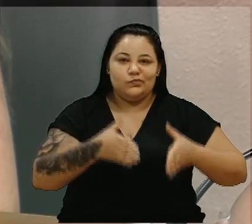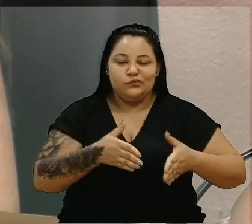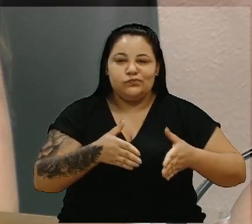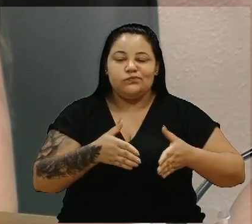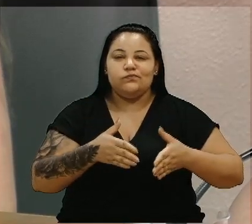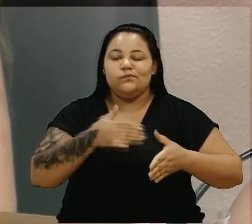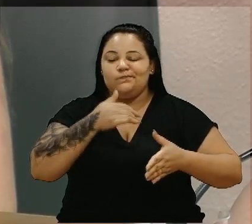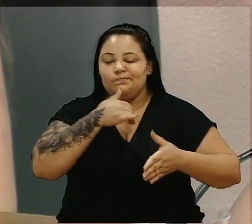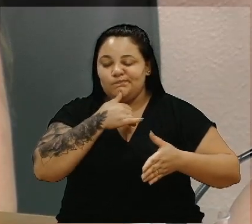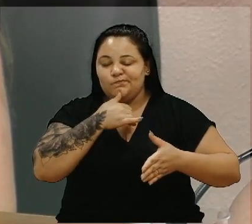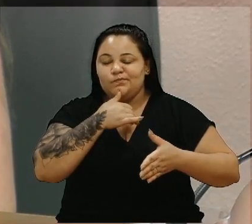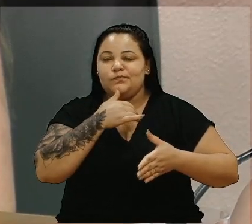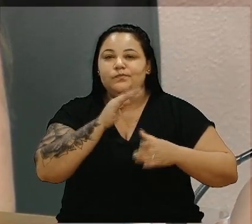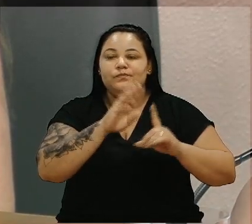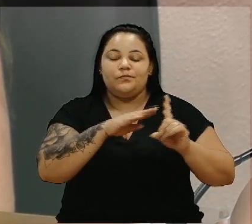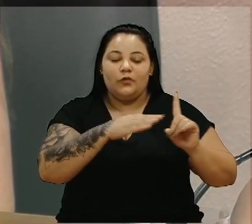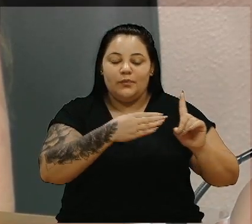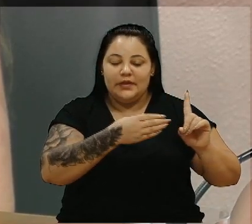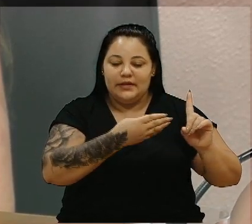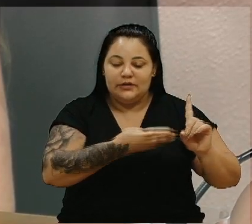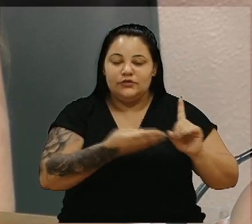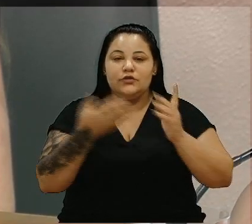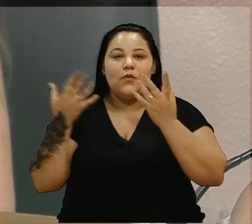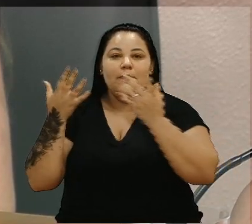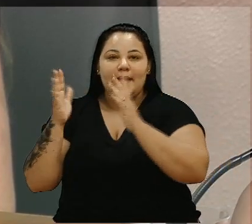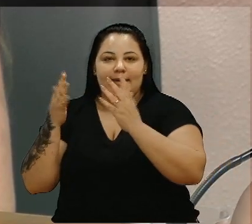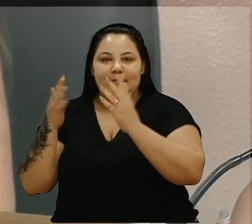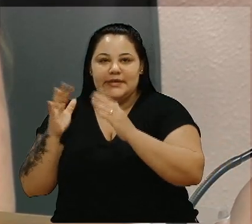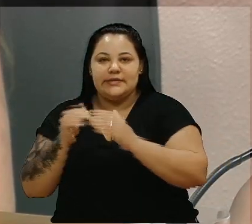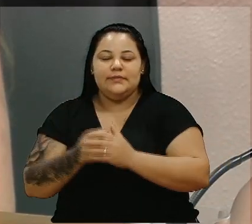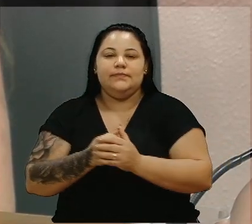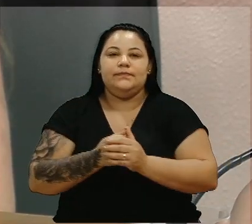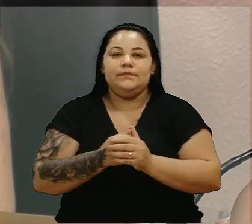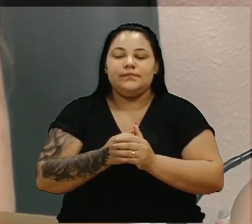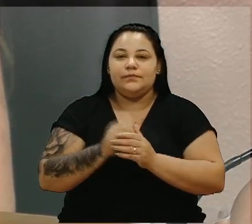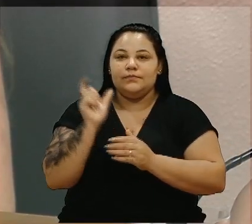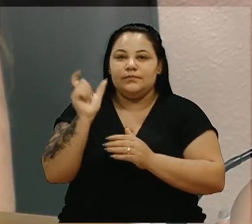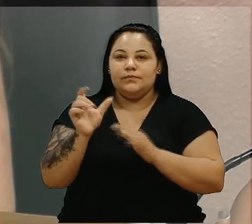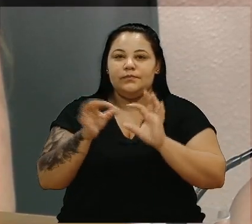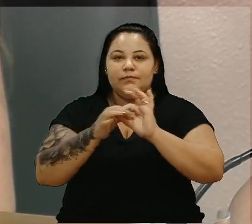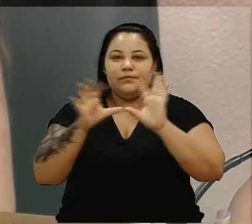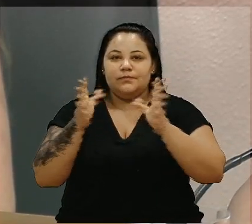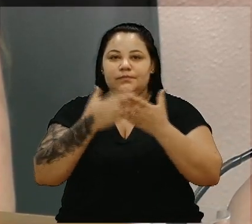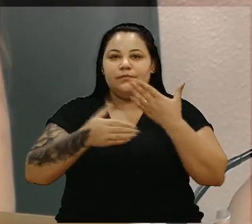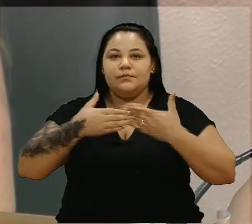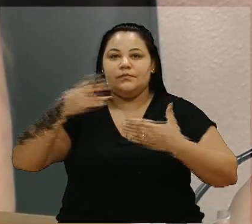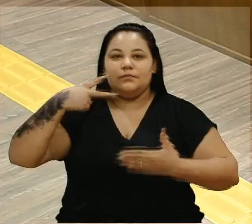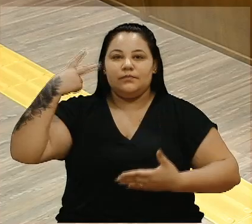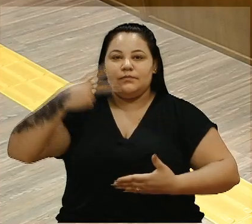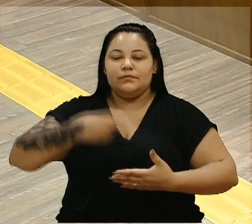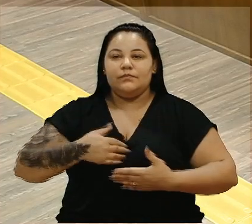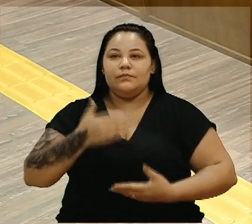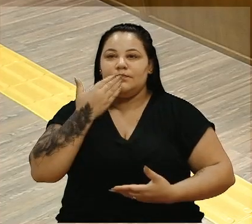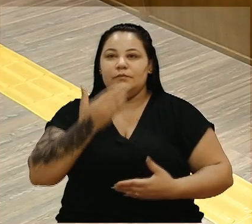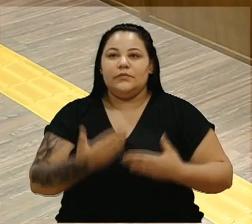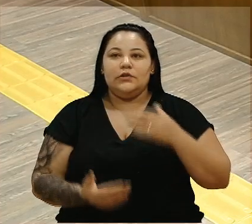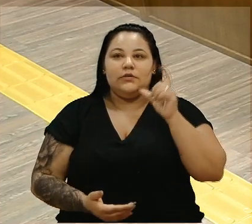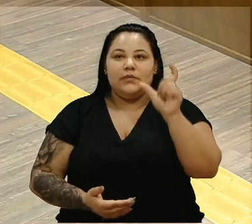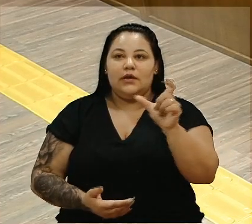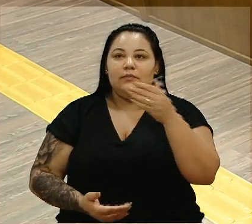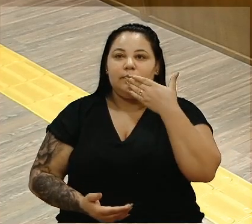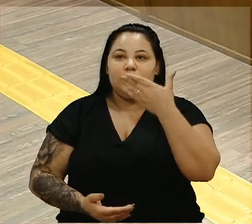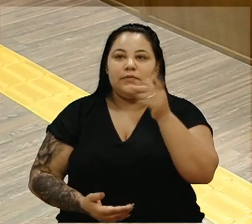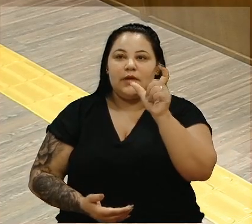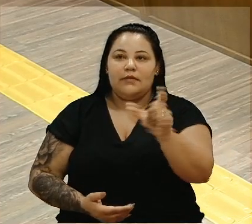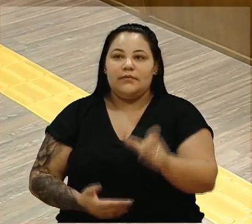ou de congratulações. A palavra está à disposição das senhoras vereadoras e dos senhores vereadores. Peço a palavra. Peço a palavra, senhor